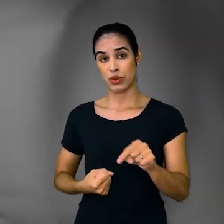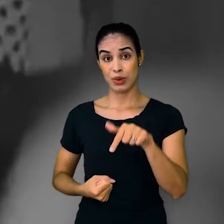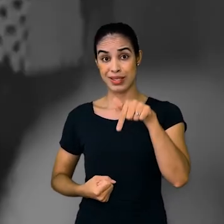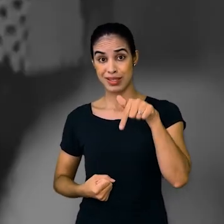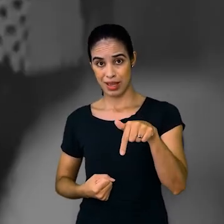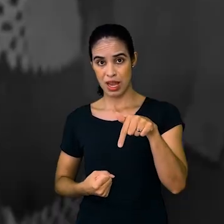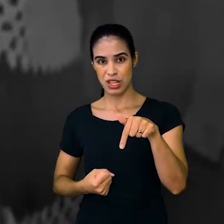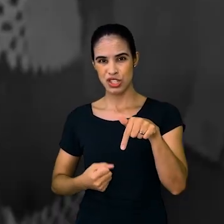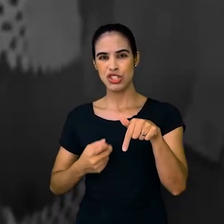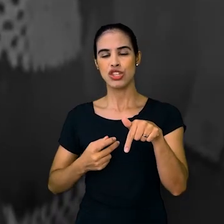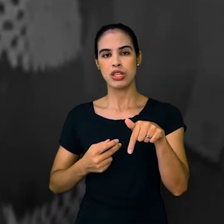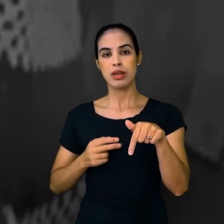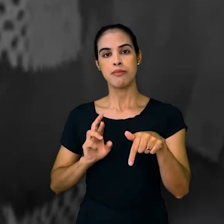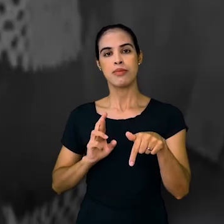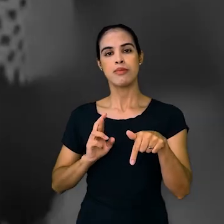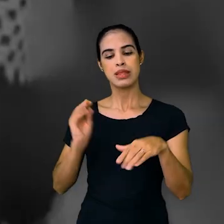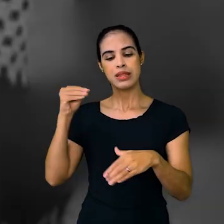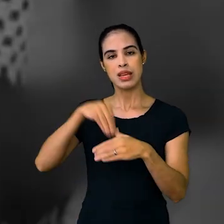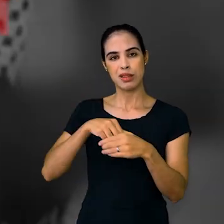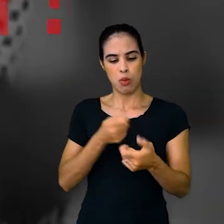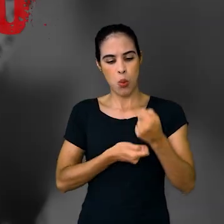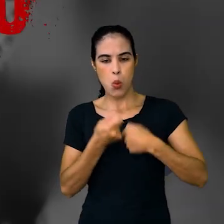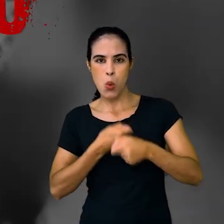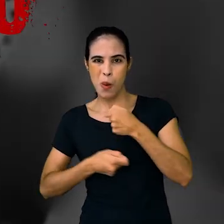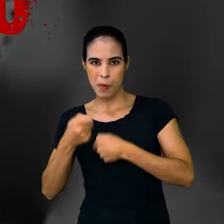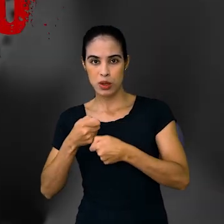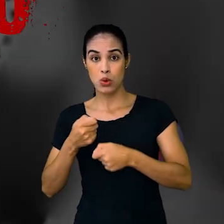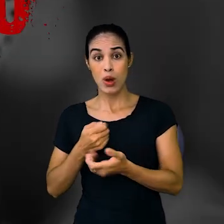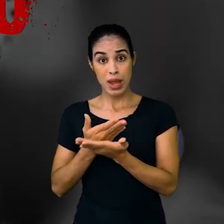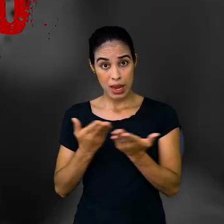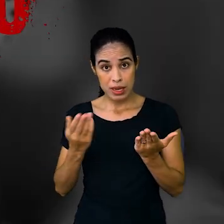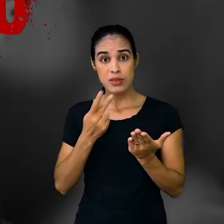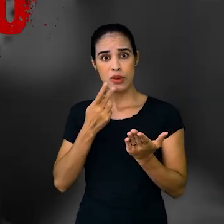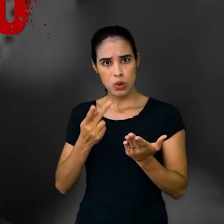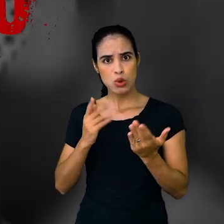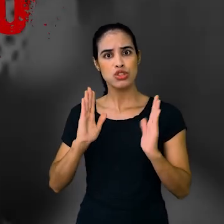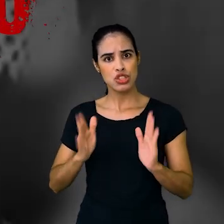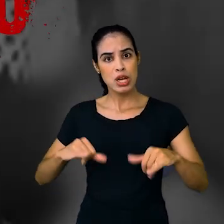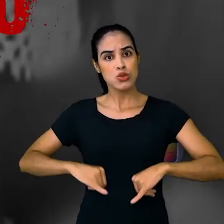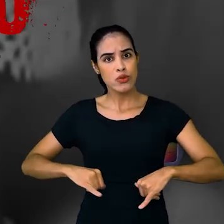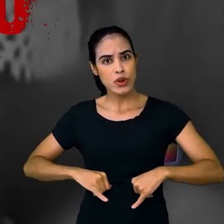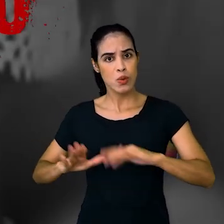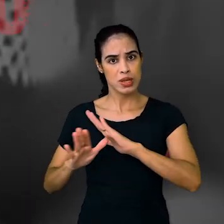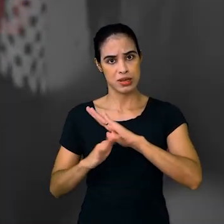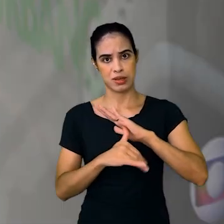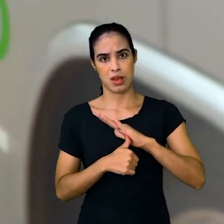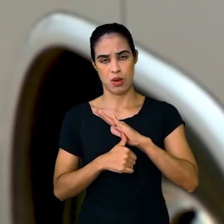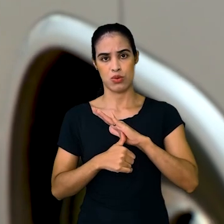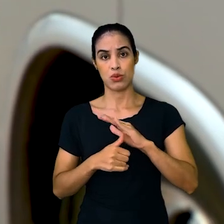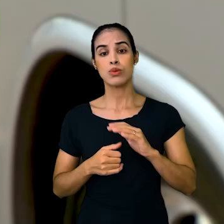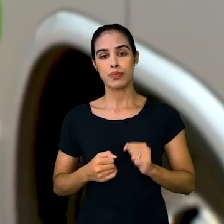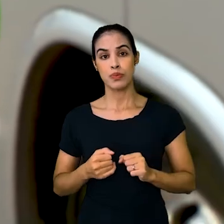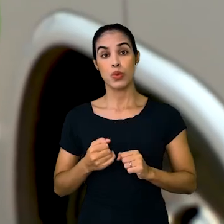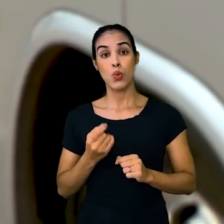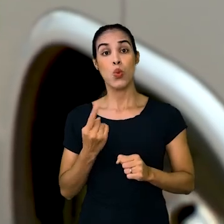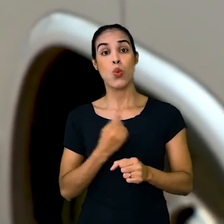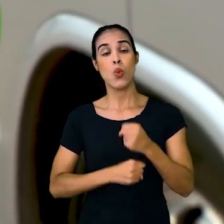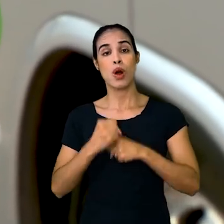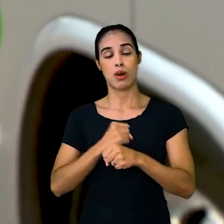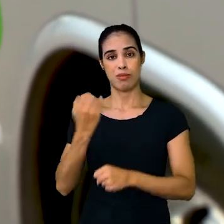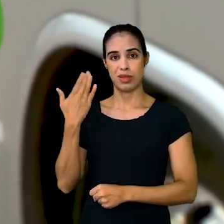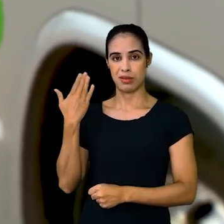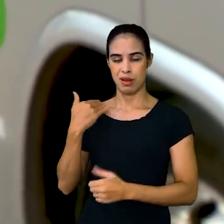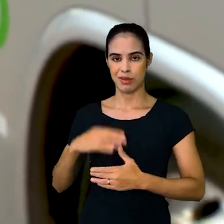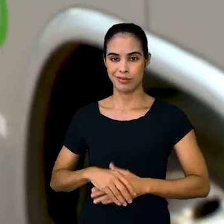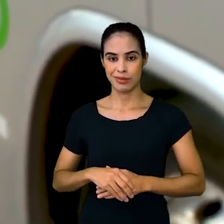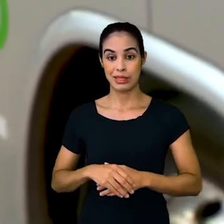28,7% dos cobradores relataram terem sido vítimas de assalto em serviço no último ano. Ser motorista